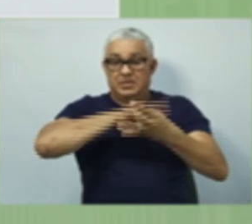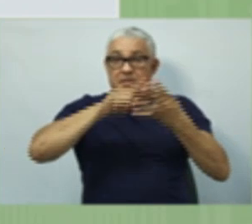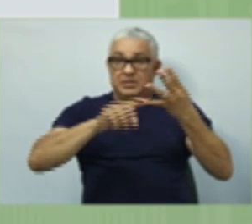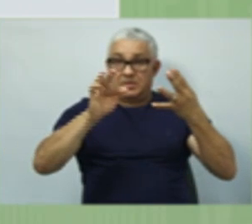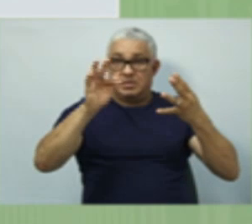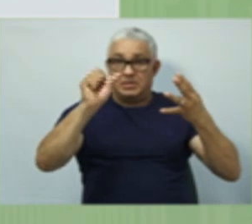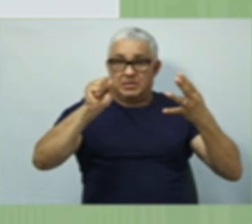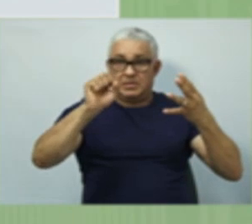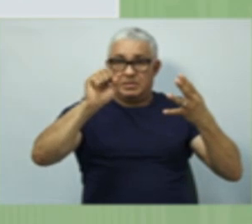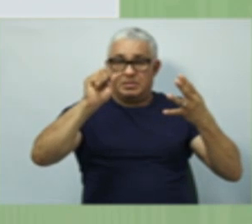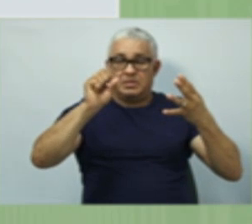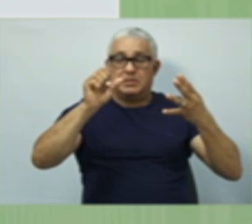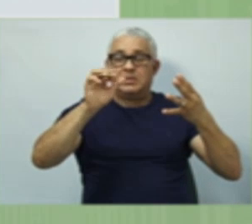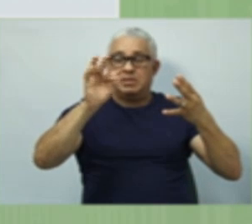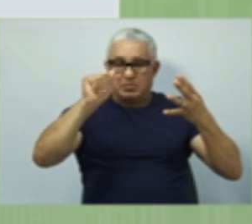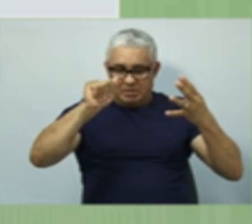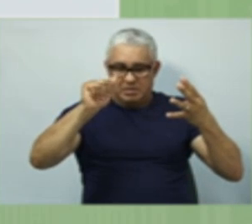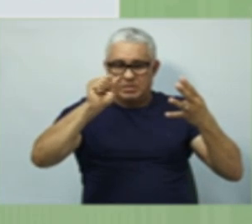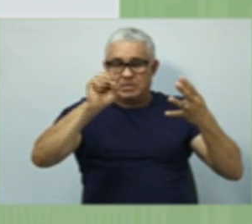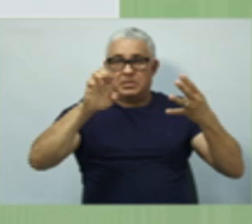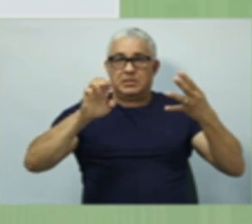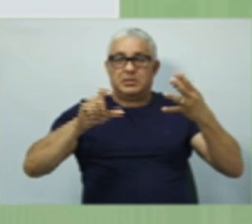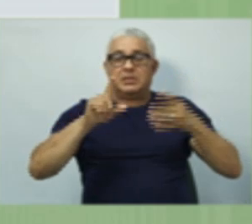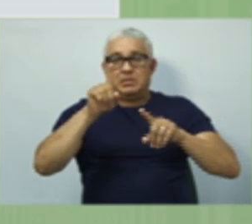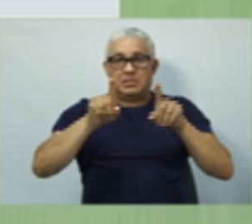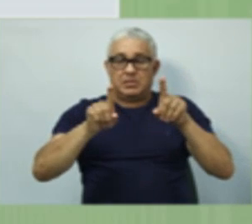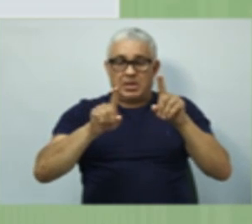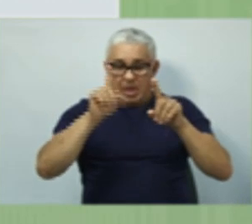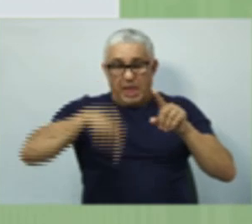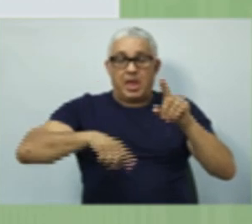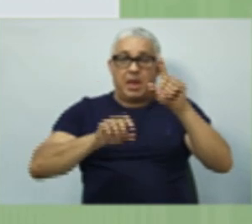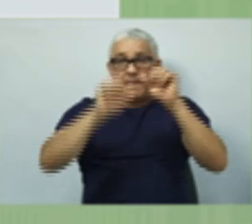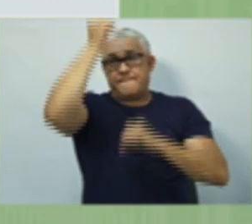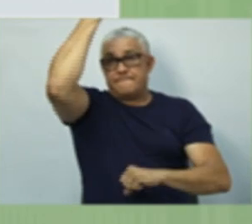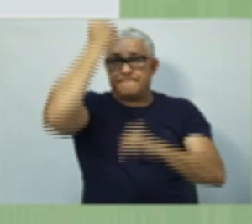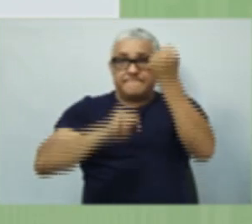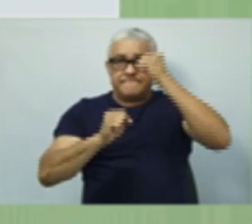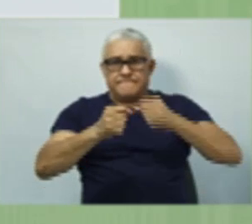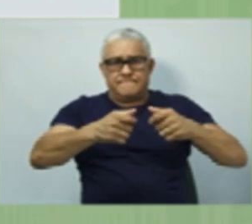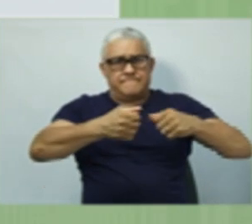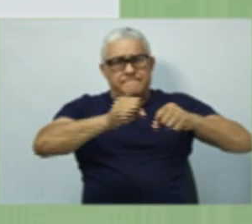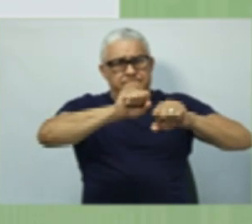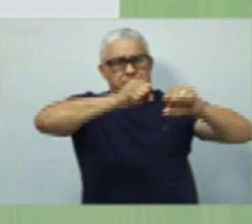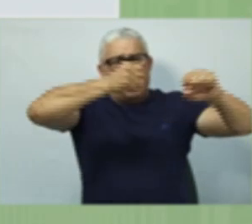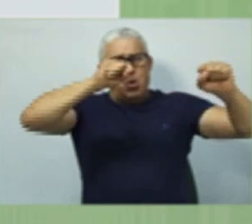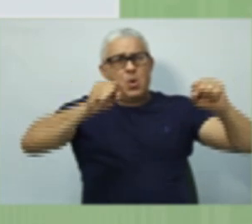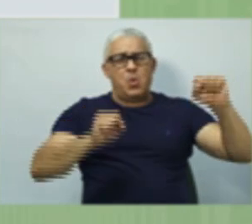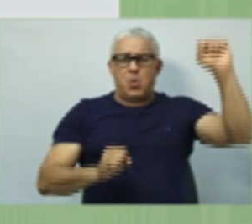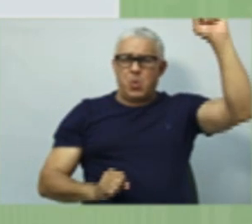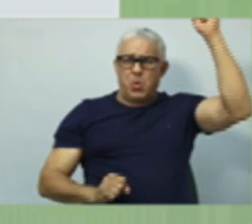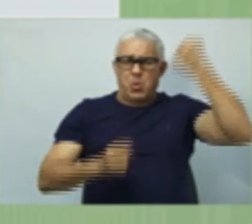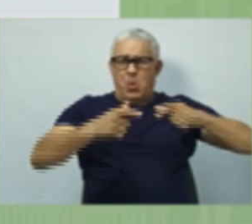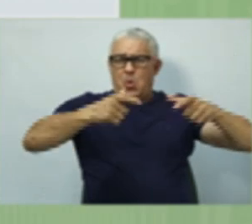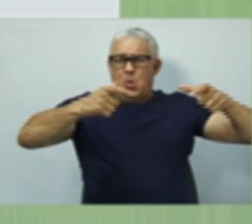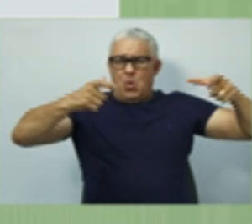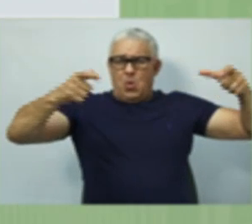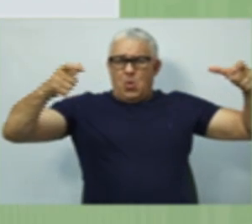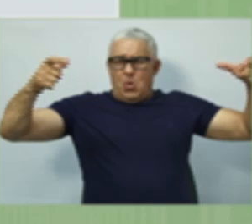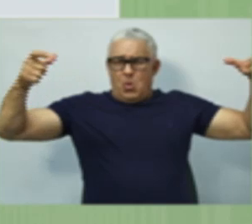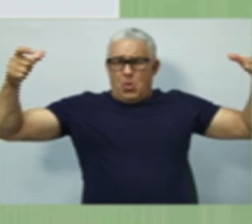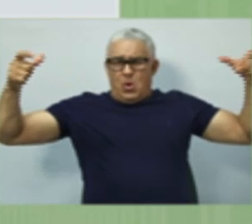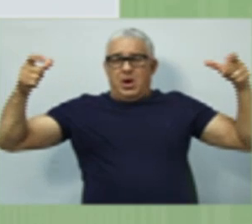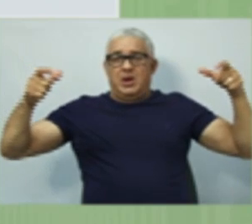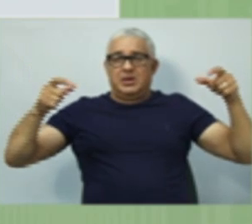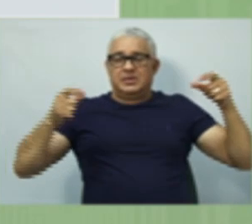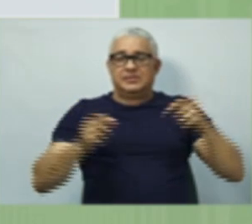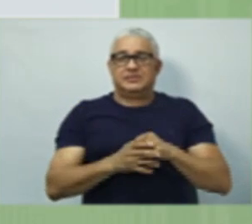fase, que é o gigantismo industrial, e aí foi o boom das empresas, das indústrias, que é o período